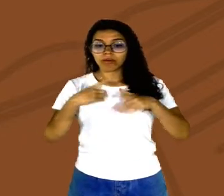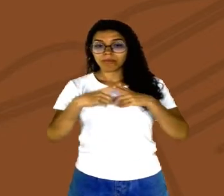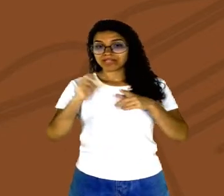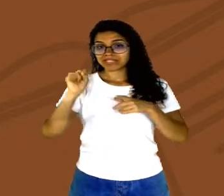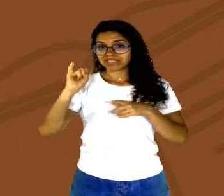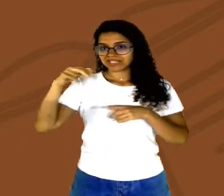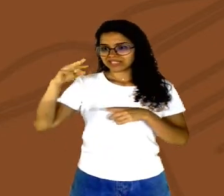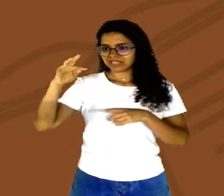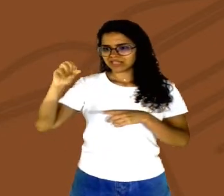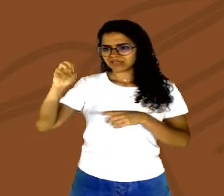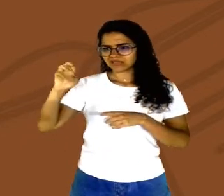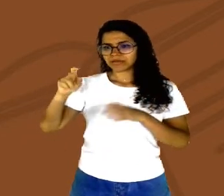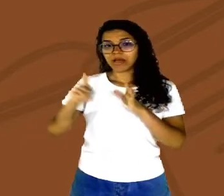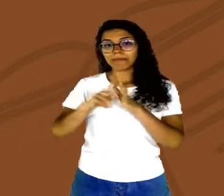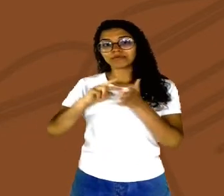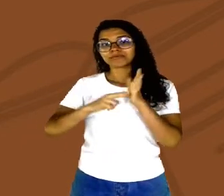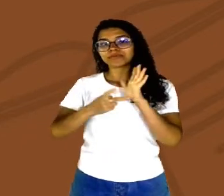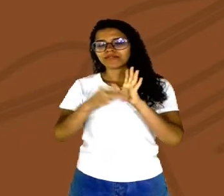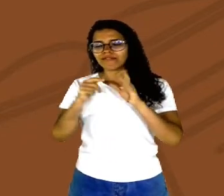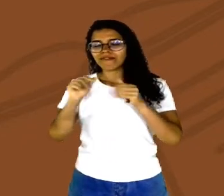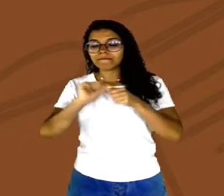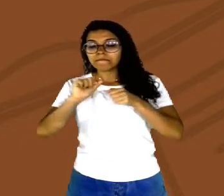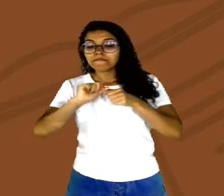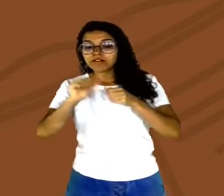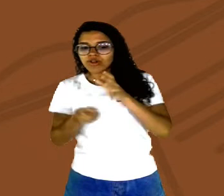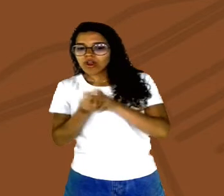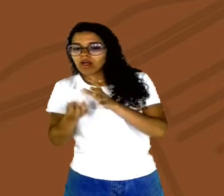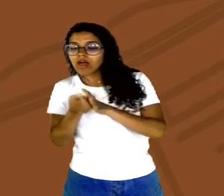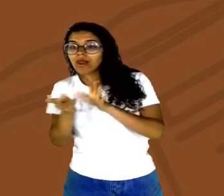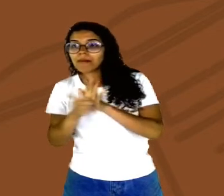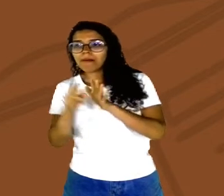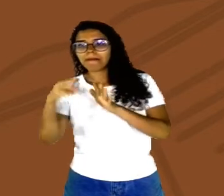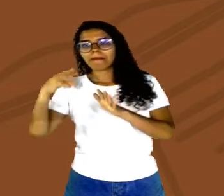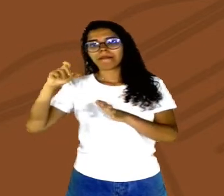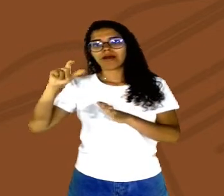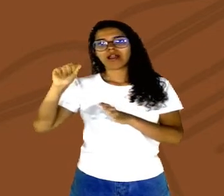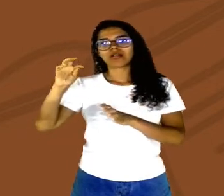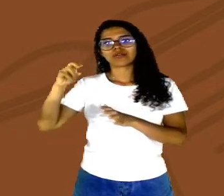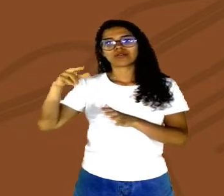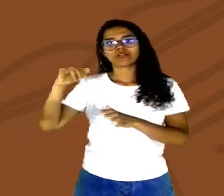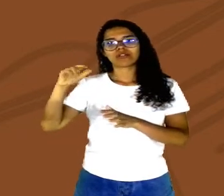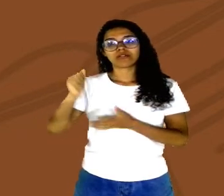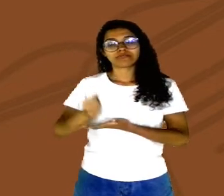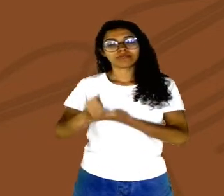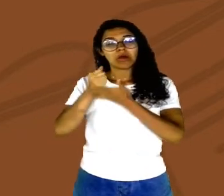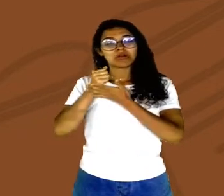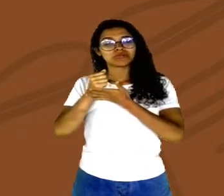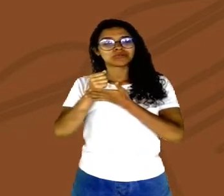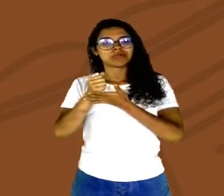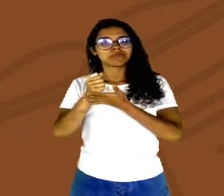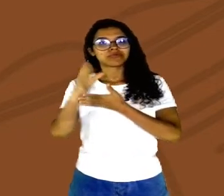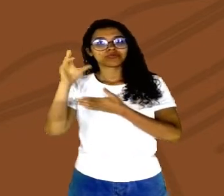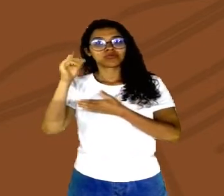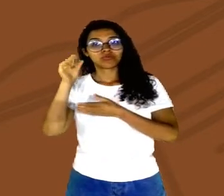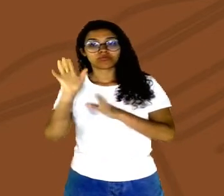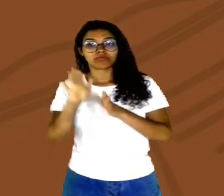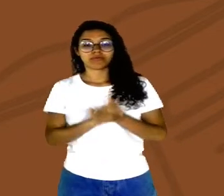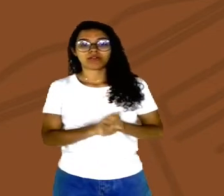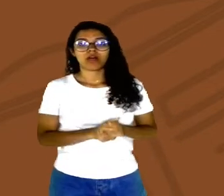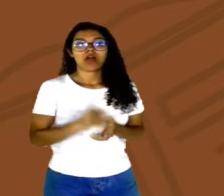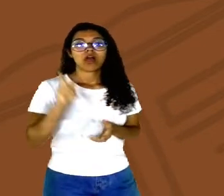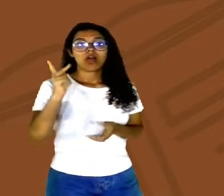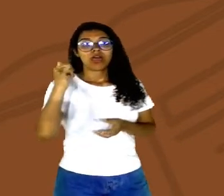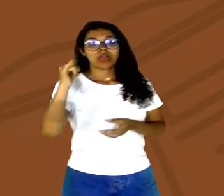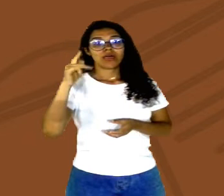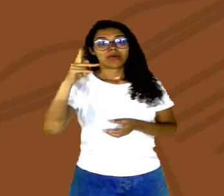produção, de melatonina que atua sobre o nosso sono. Ok. O professor, hipotálamo. O hipotálamo, ele